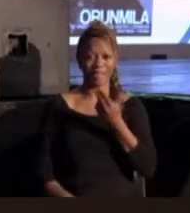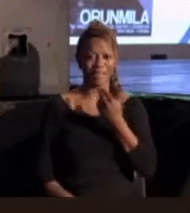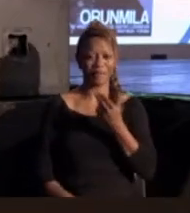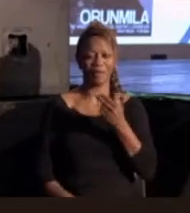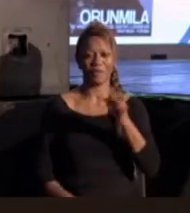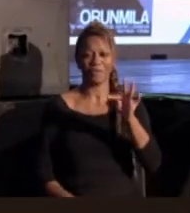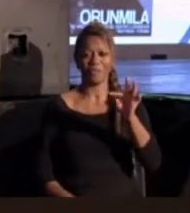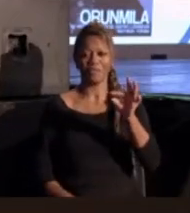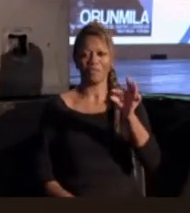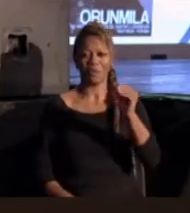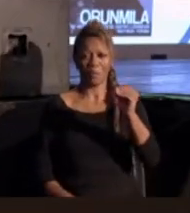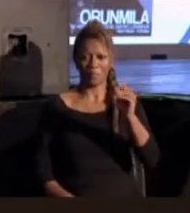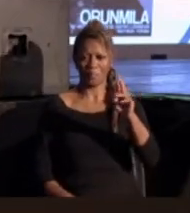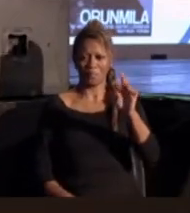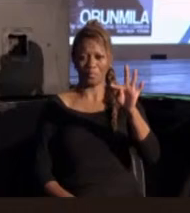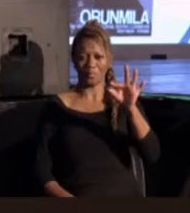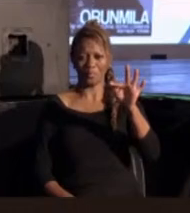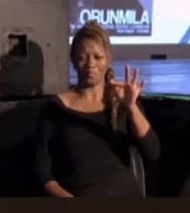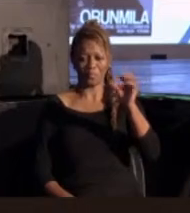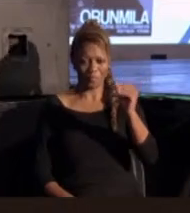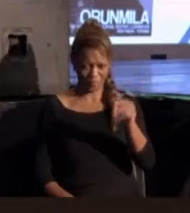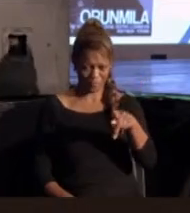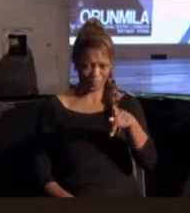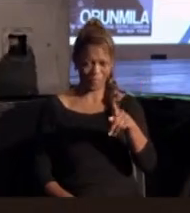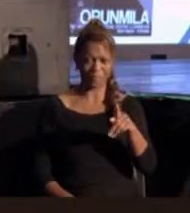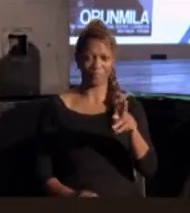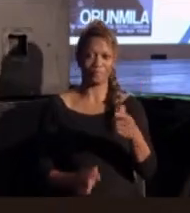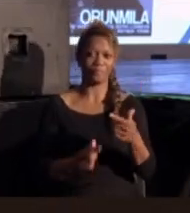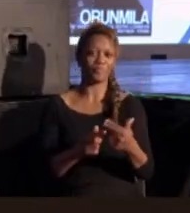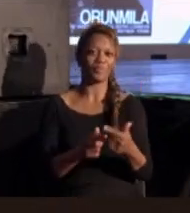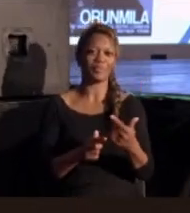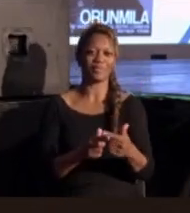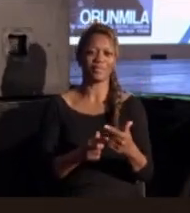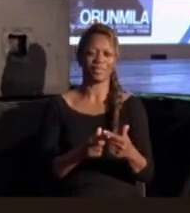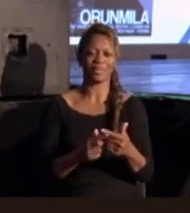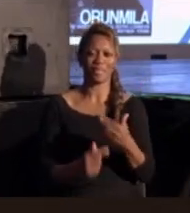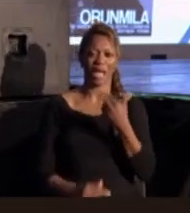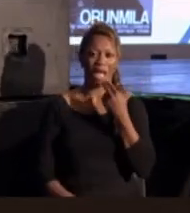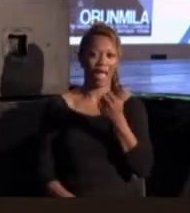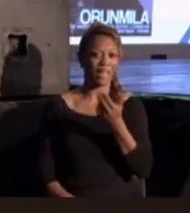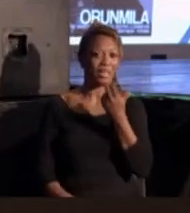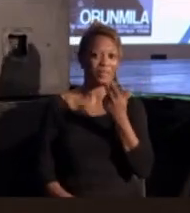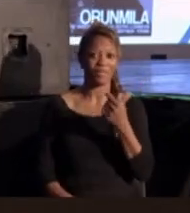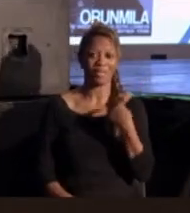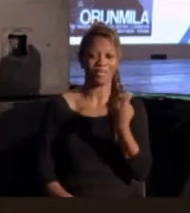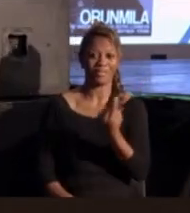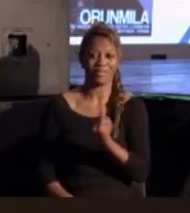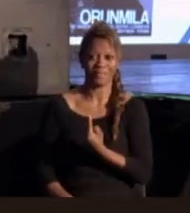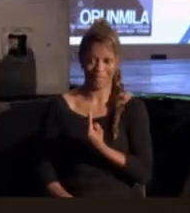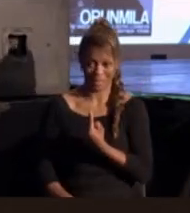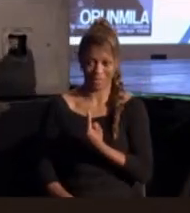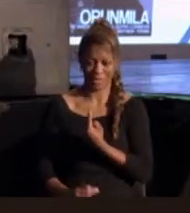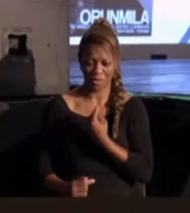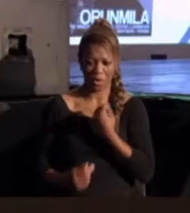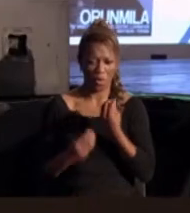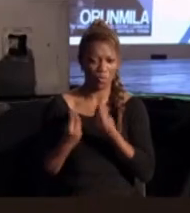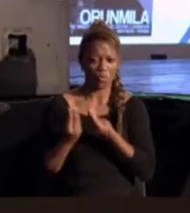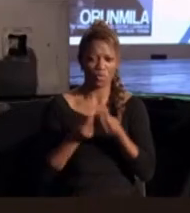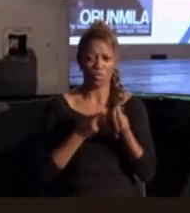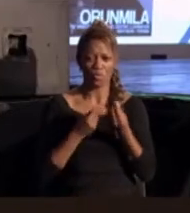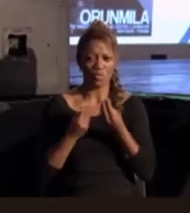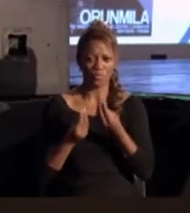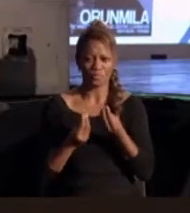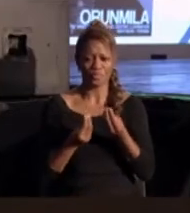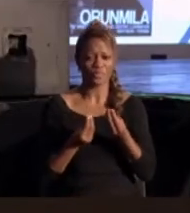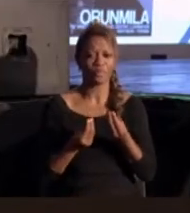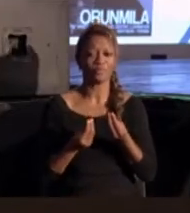ela é a melhor comida do mundo, porque é com a língua que nós saudamos o sol,